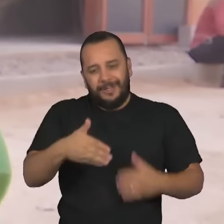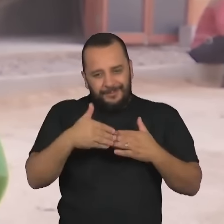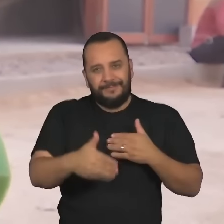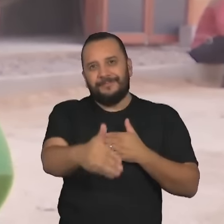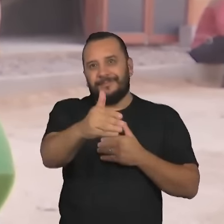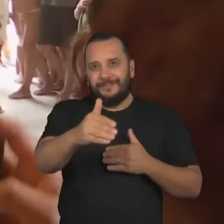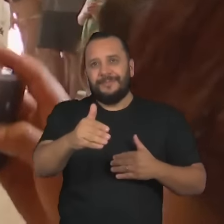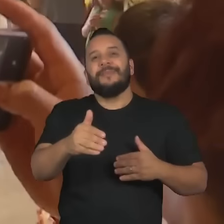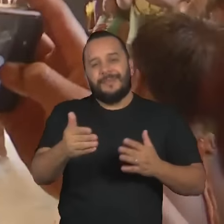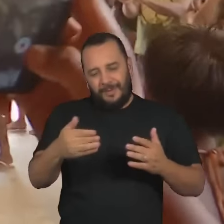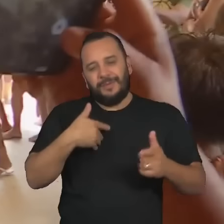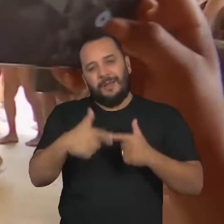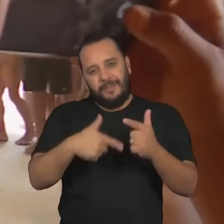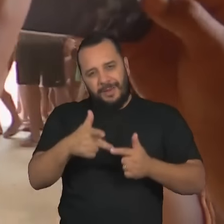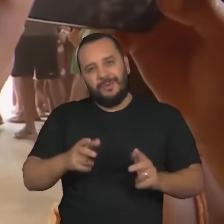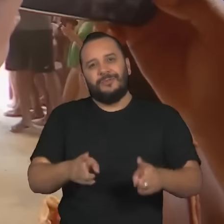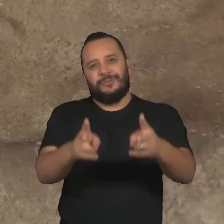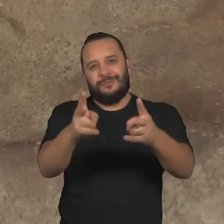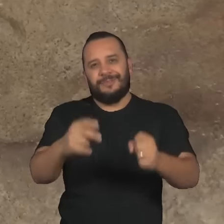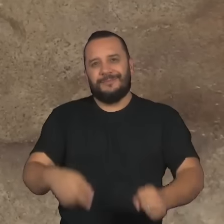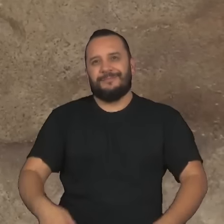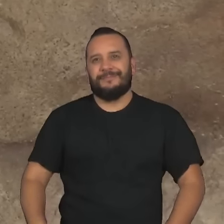missão continua.